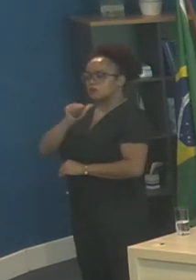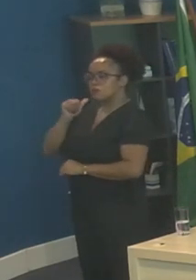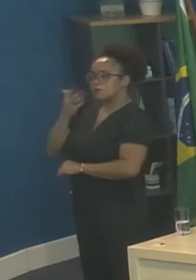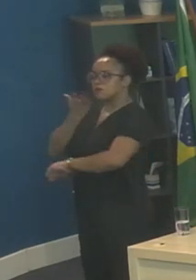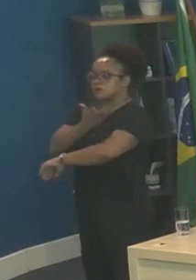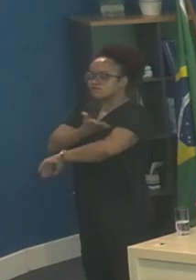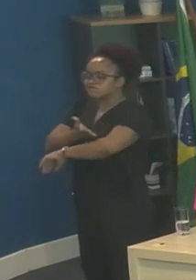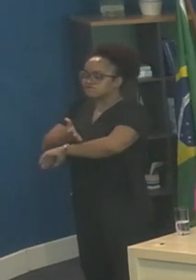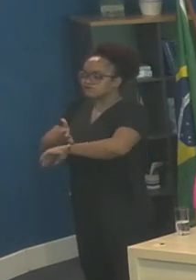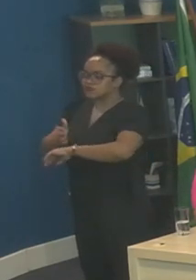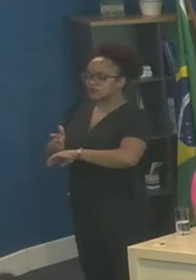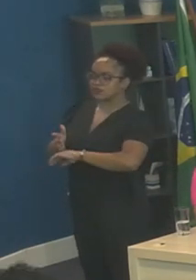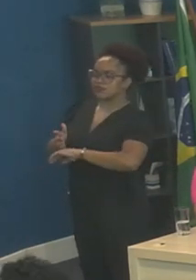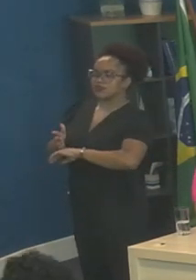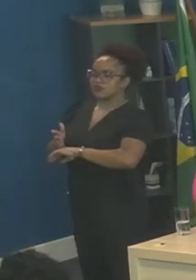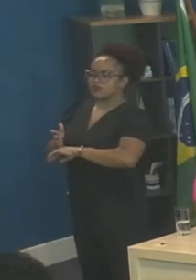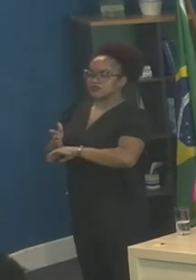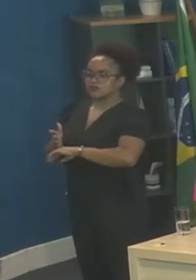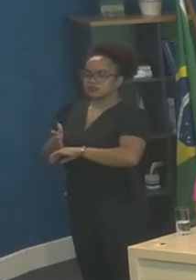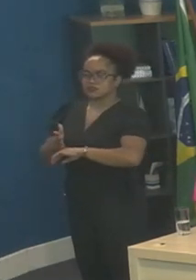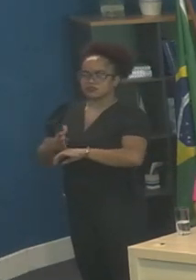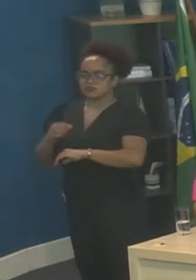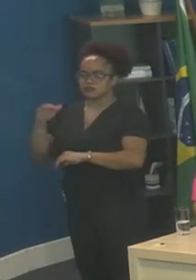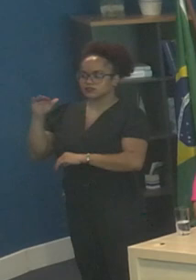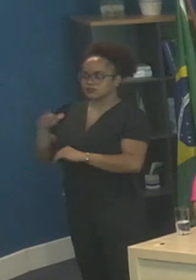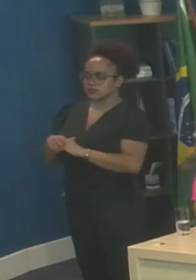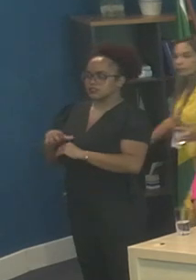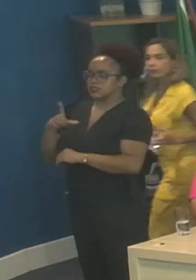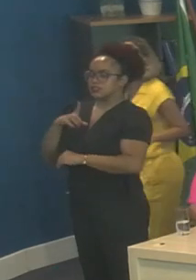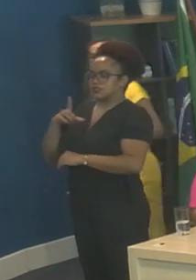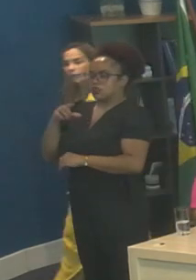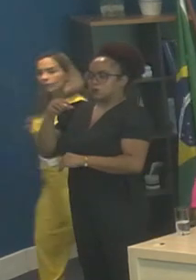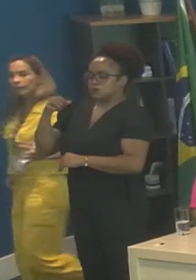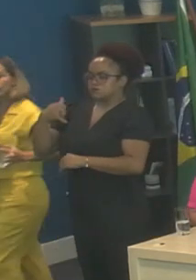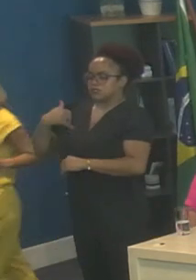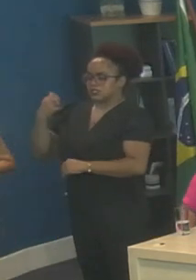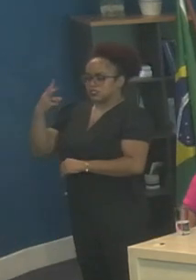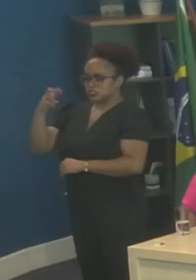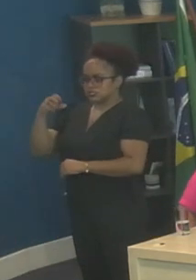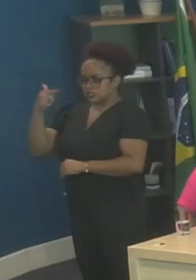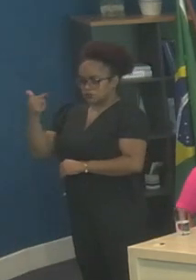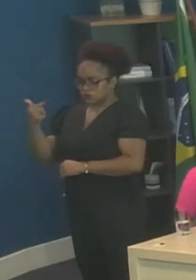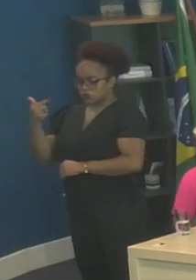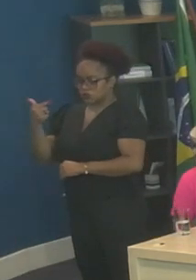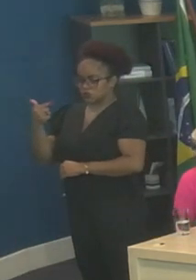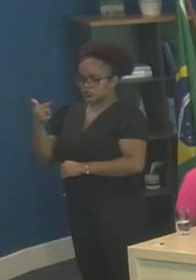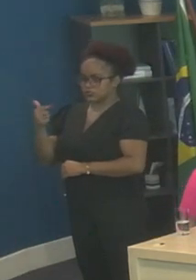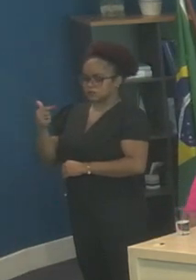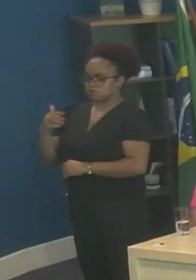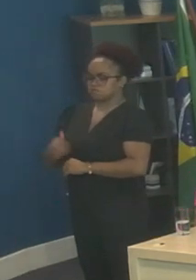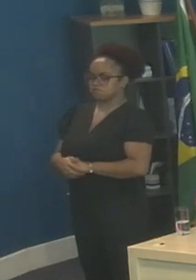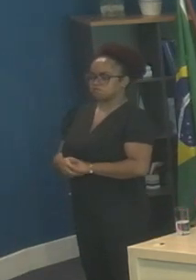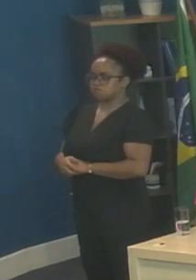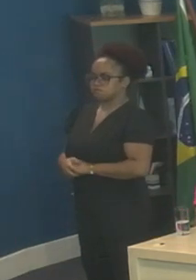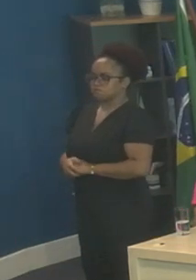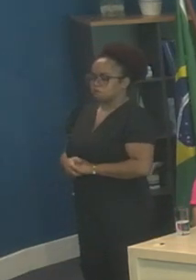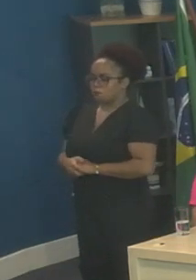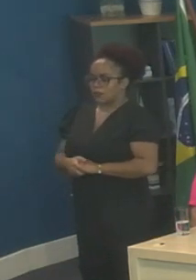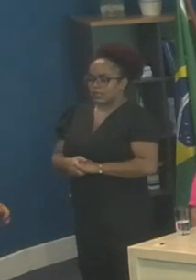branca, madura, com 52 anos. Estou vestindo um